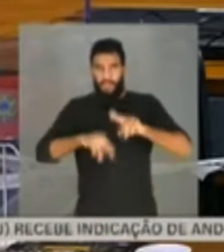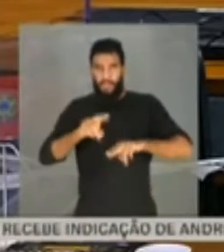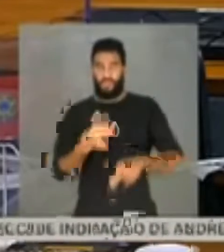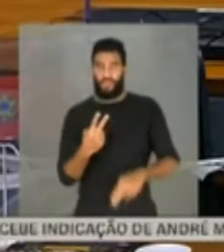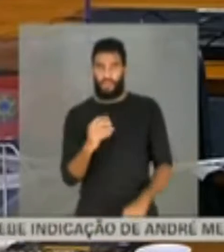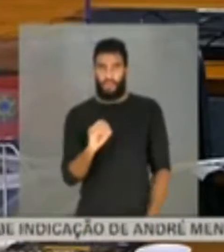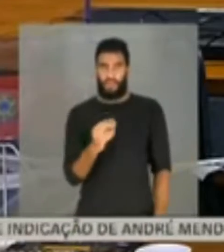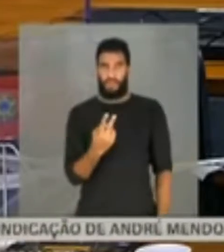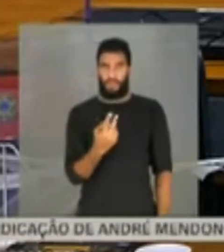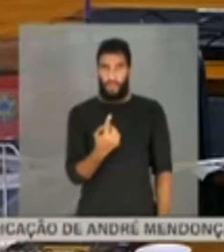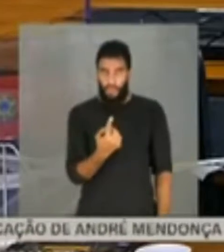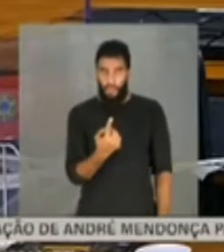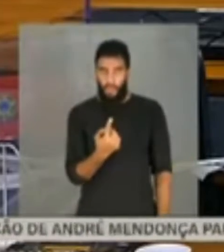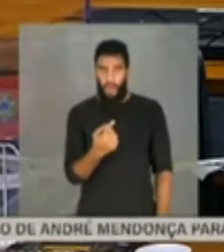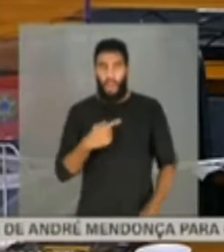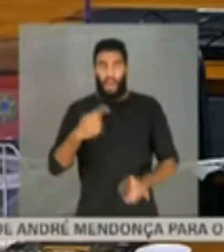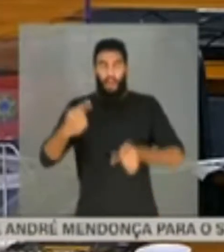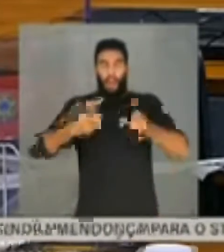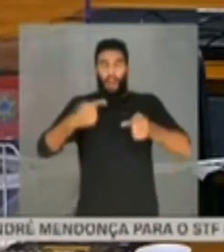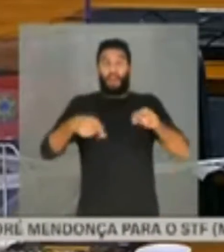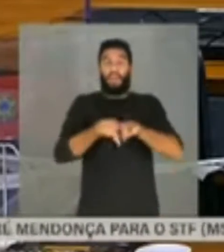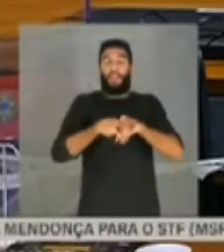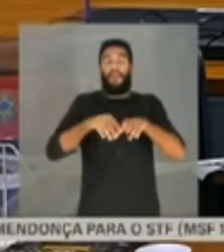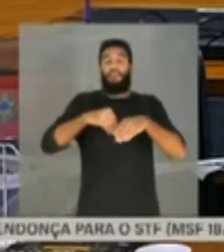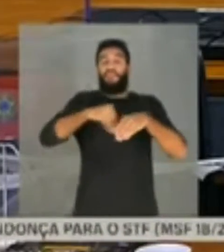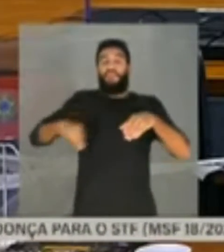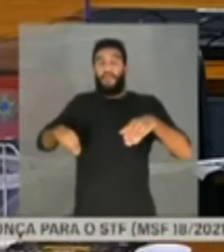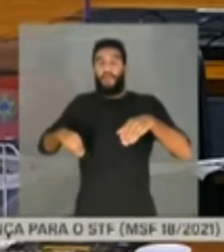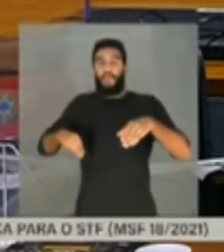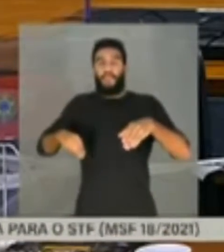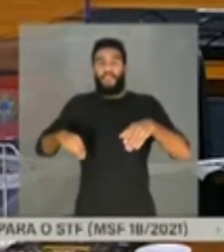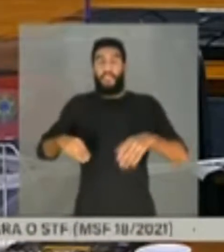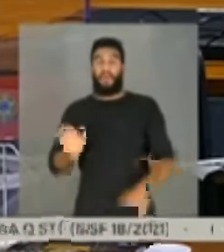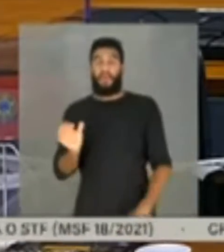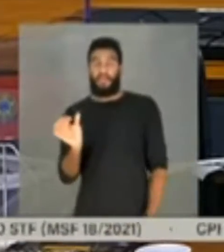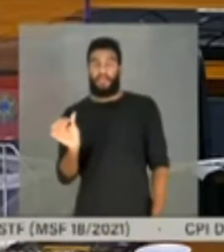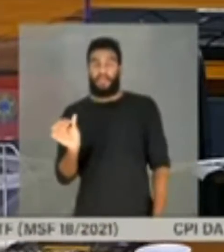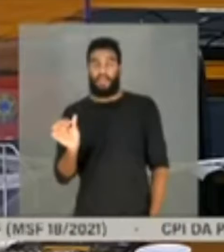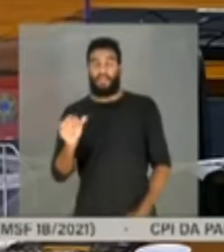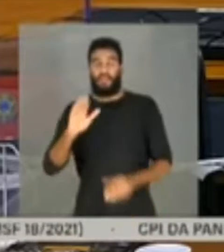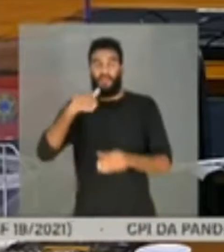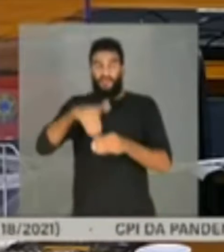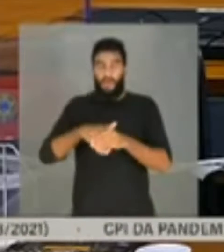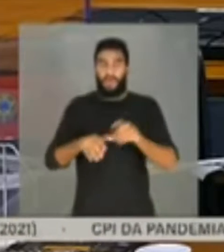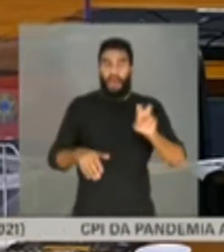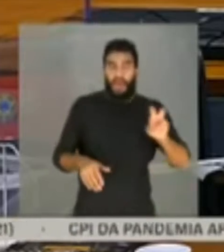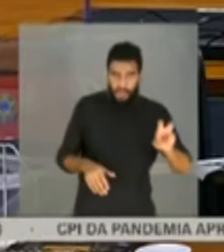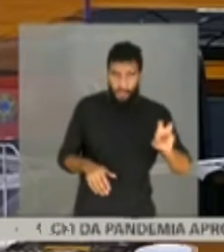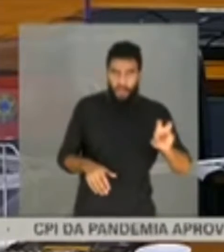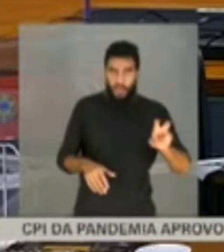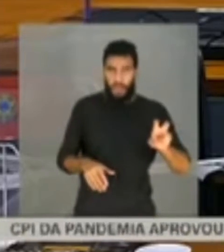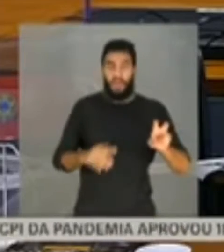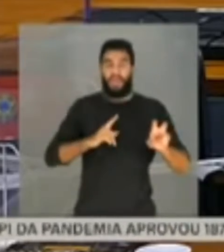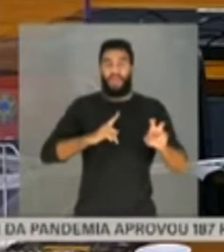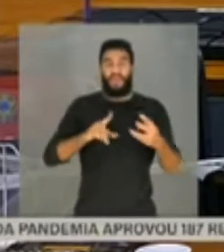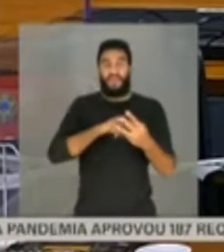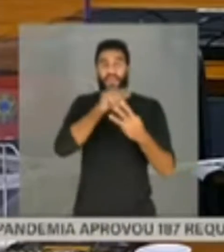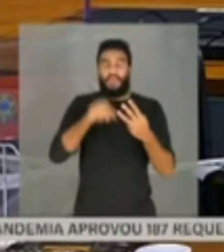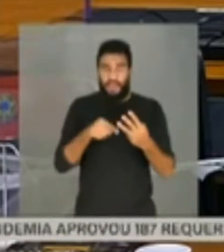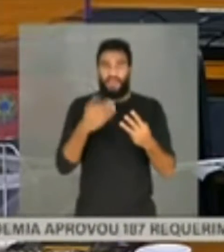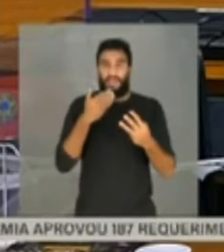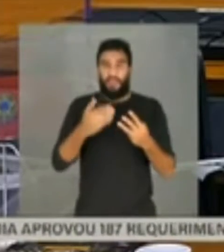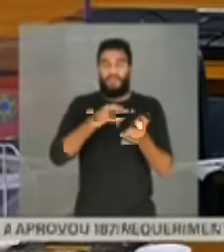de junho de 2021, deliberou e rejeitou por 6 votos a 5 os